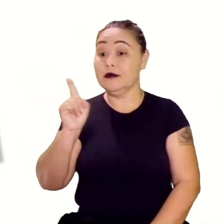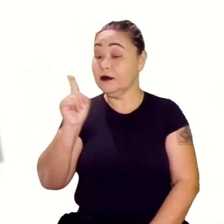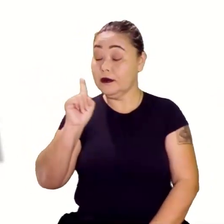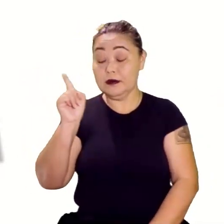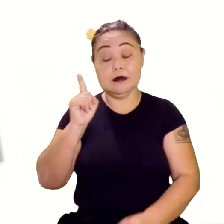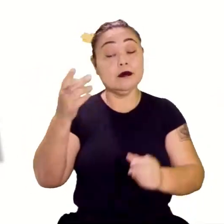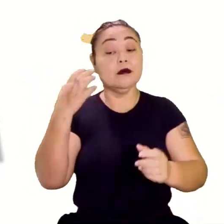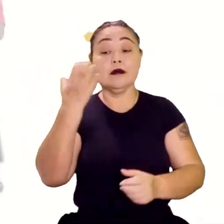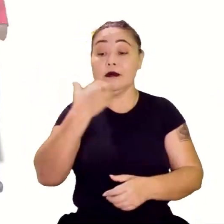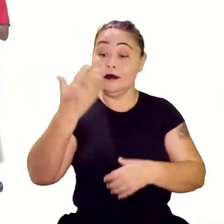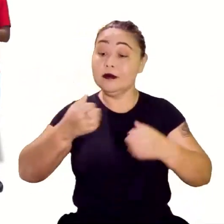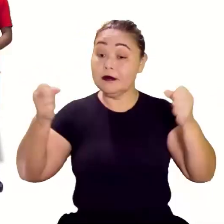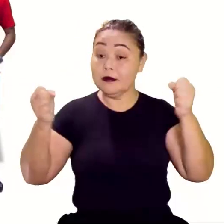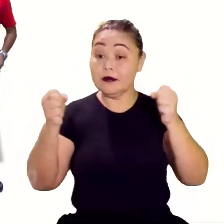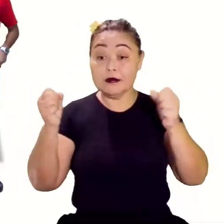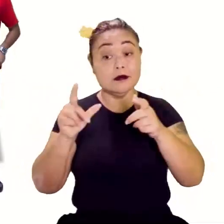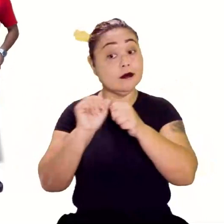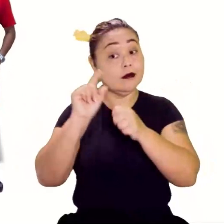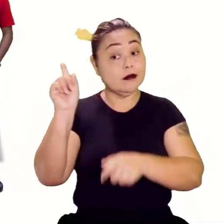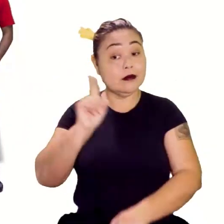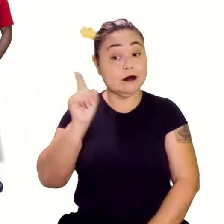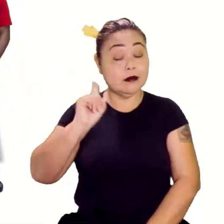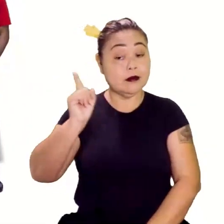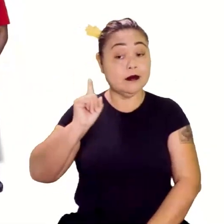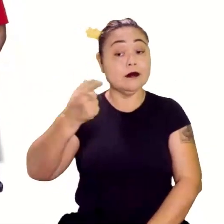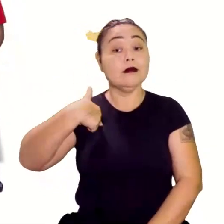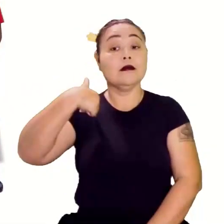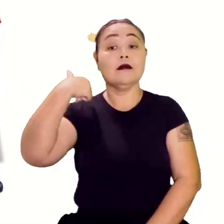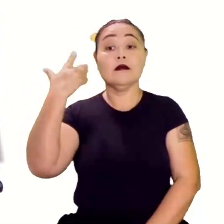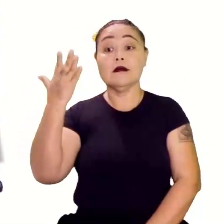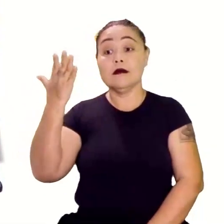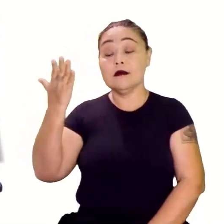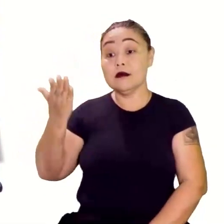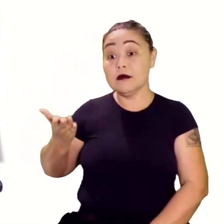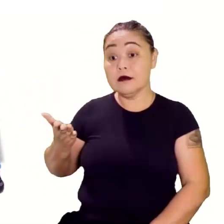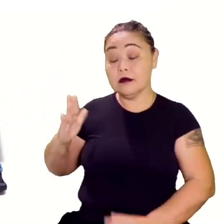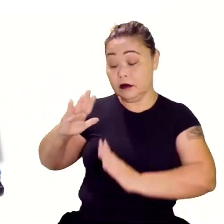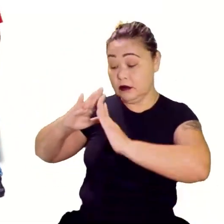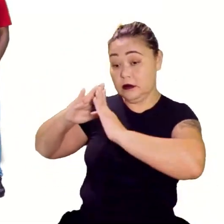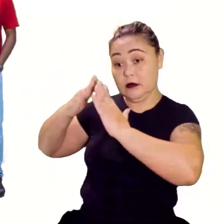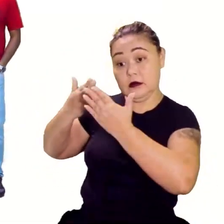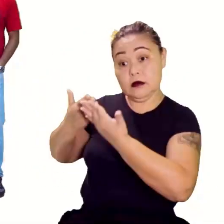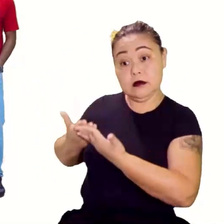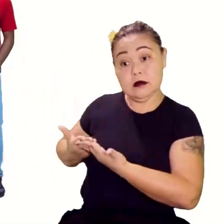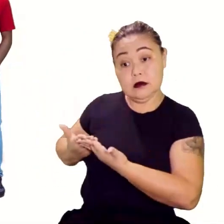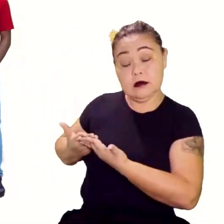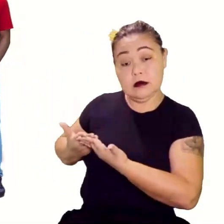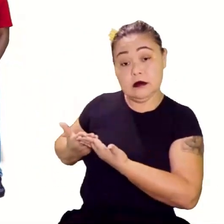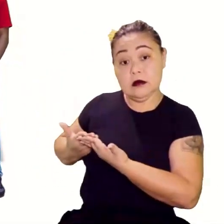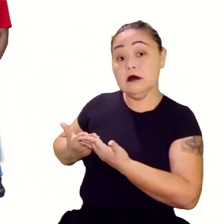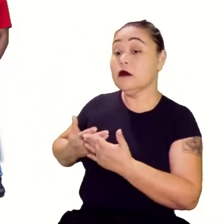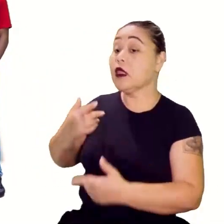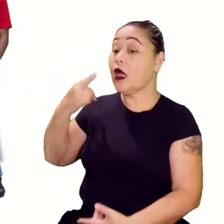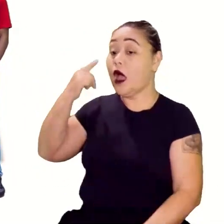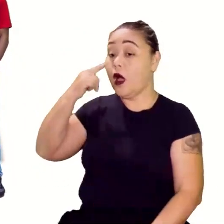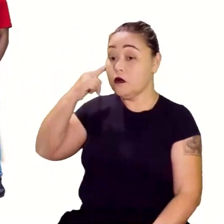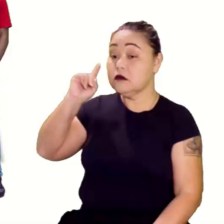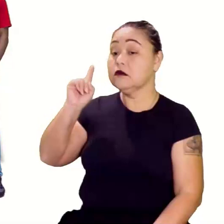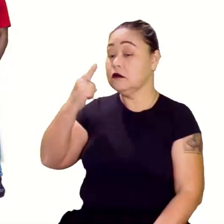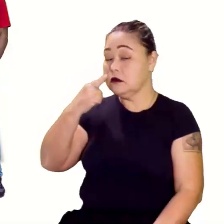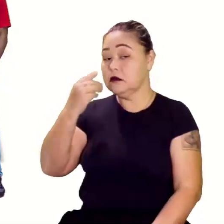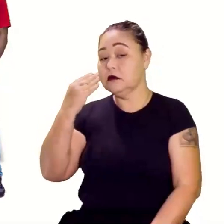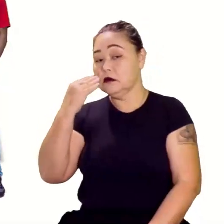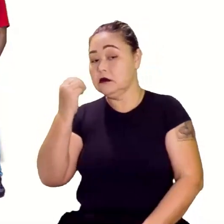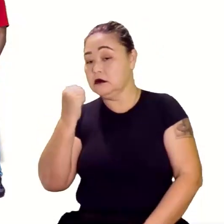gaiteiro. Onde será que é a nossa escola hoje? Olha, essa escola, eu acho que eu já passei